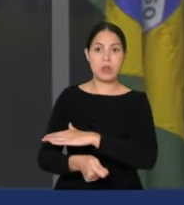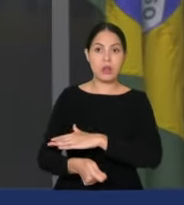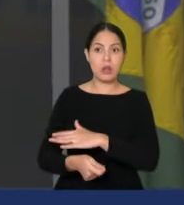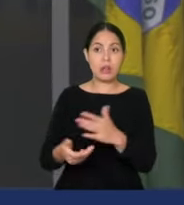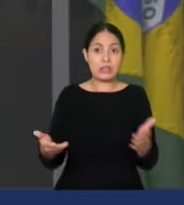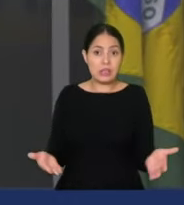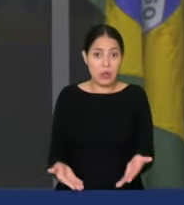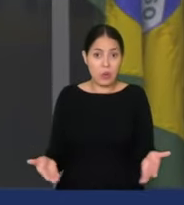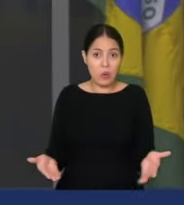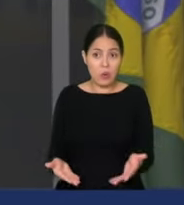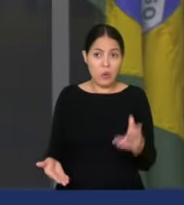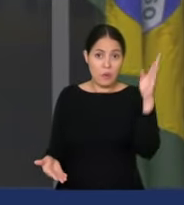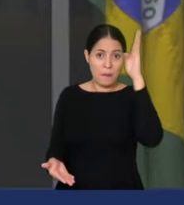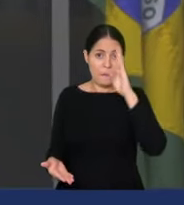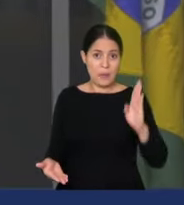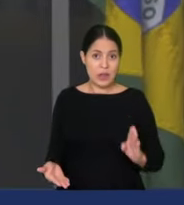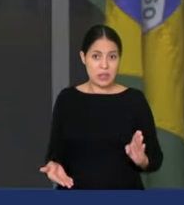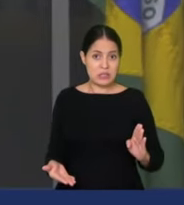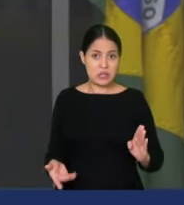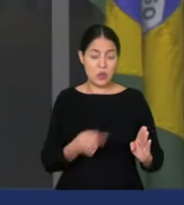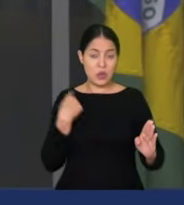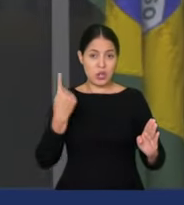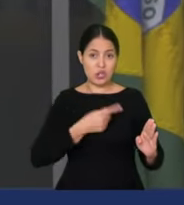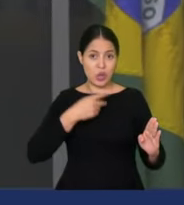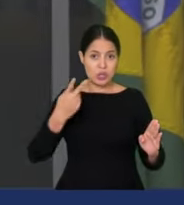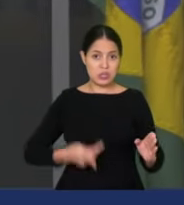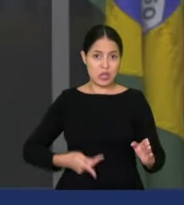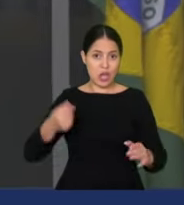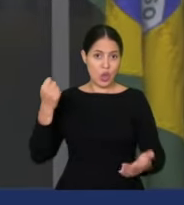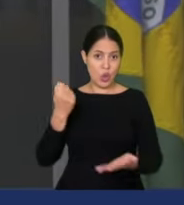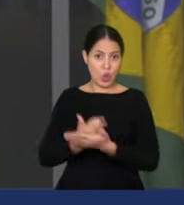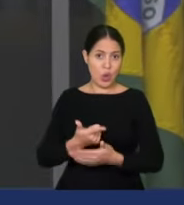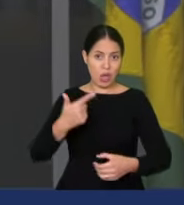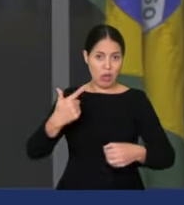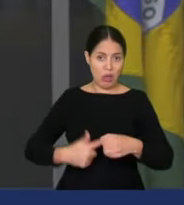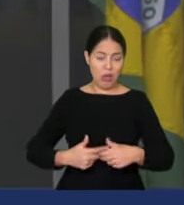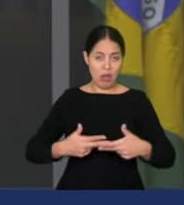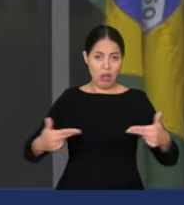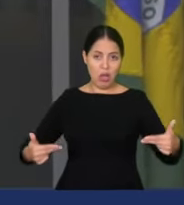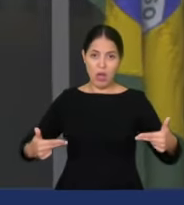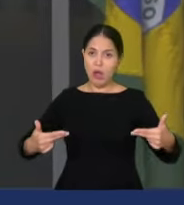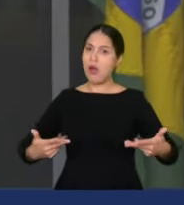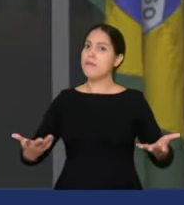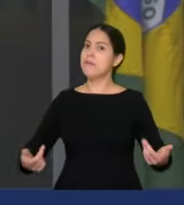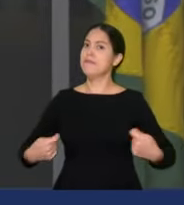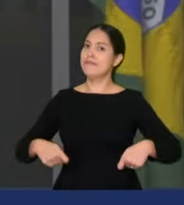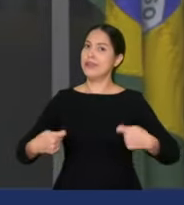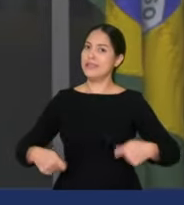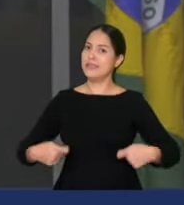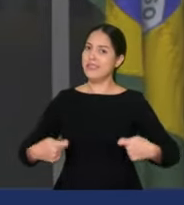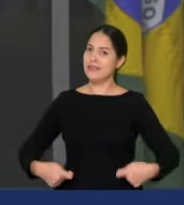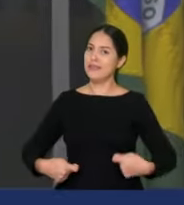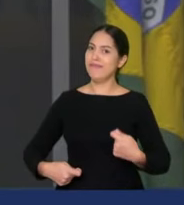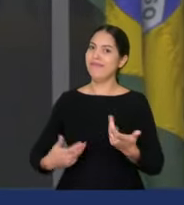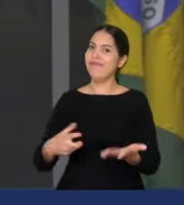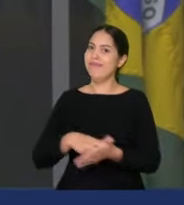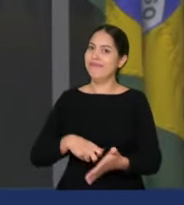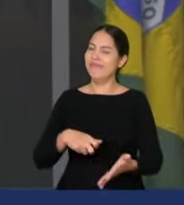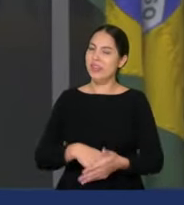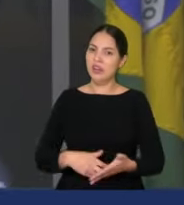do contribuinte teve que arcar com isso. E dentro dos acordos firmados nessas